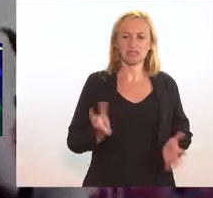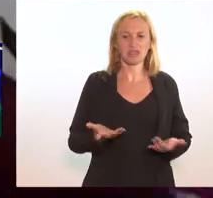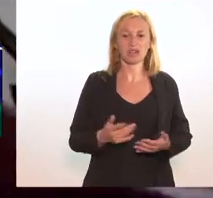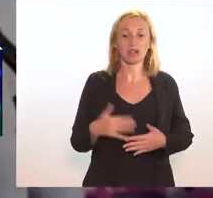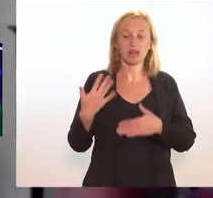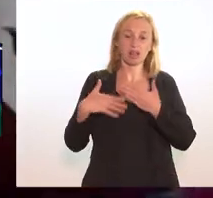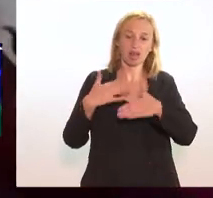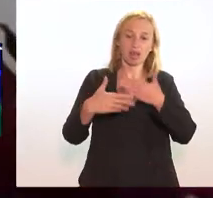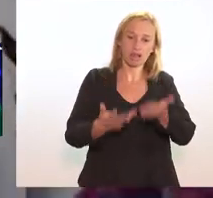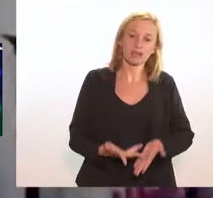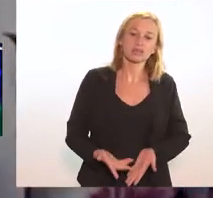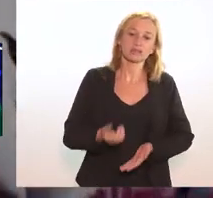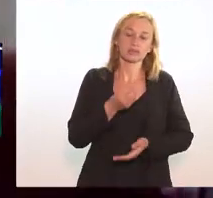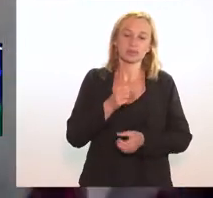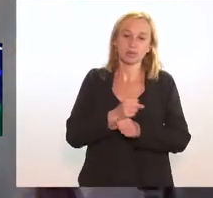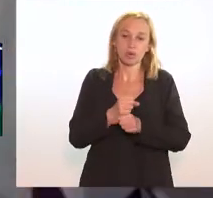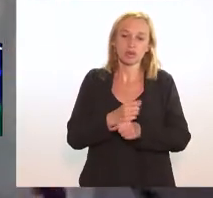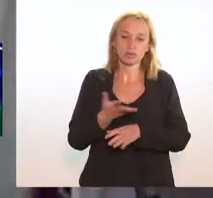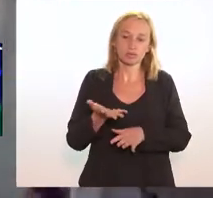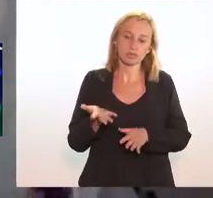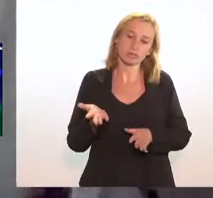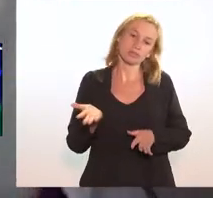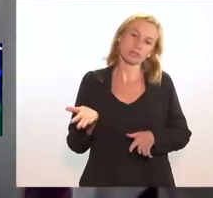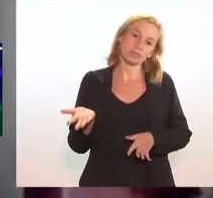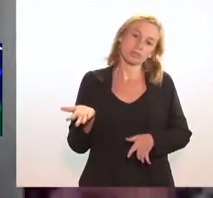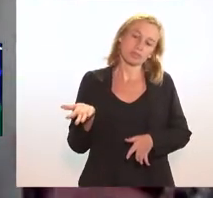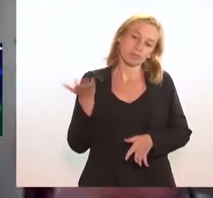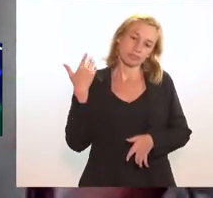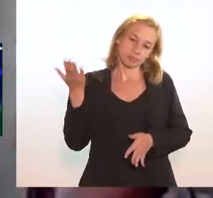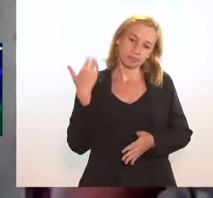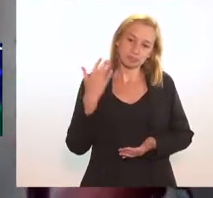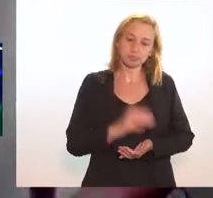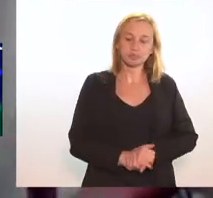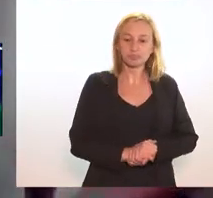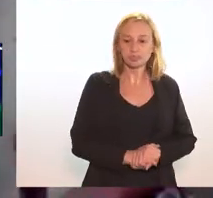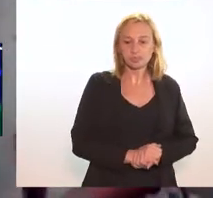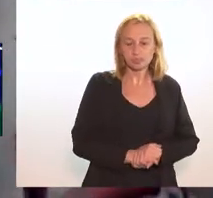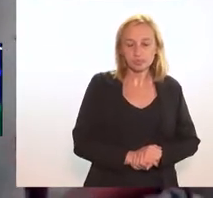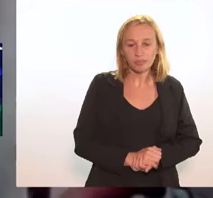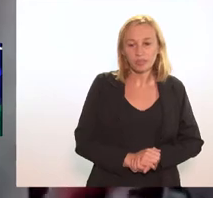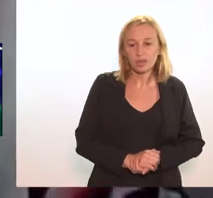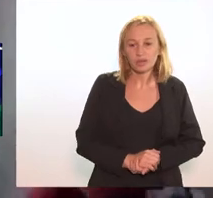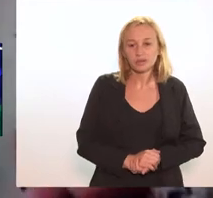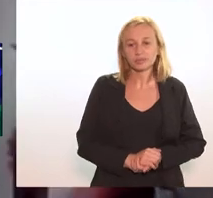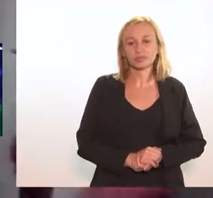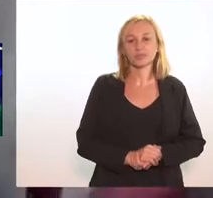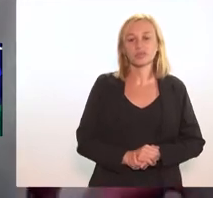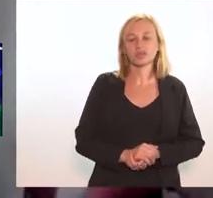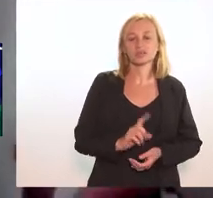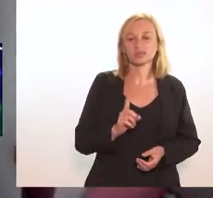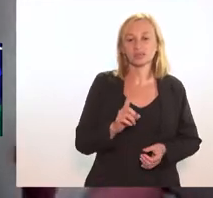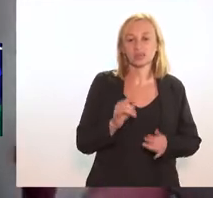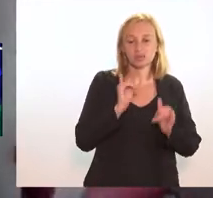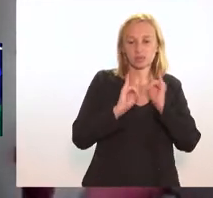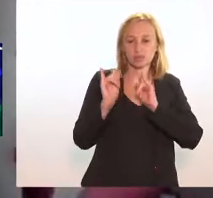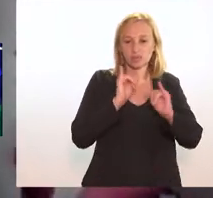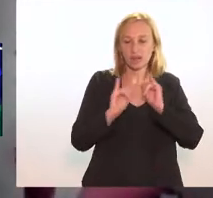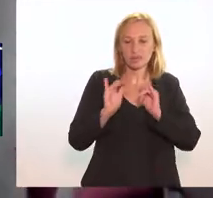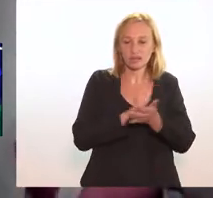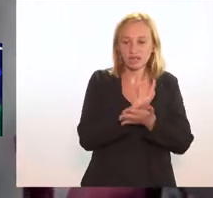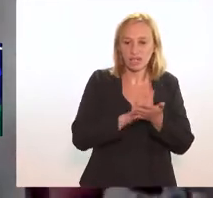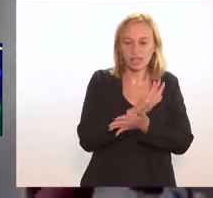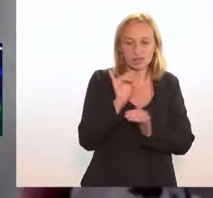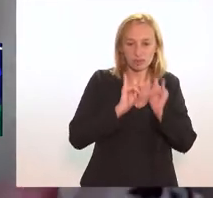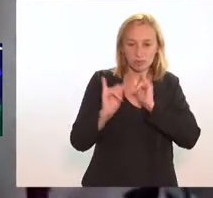passado, ele cagou e andou para a população do nosso país. Eles, a todo momento, não divulgavam as informações que eram para